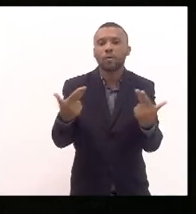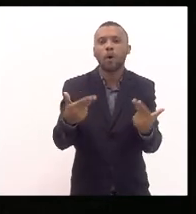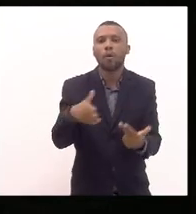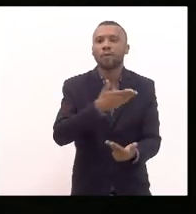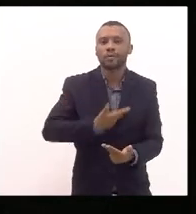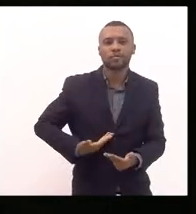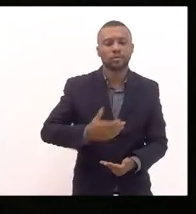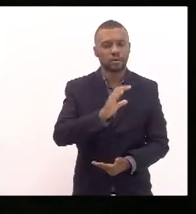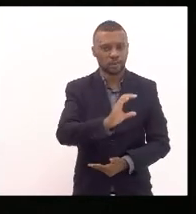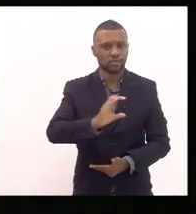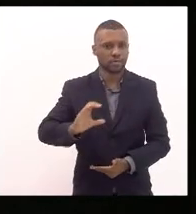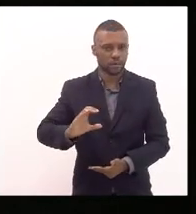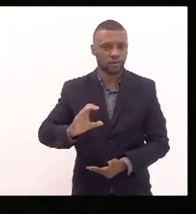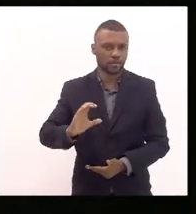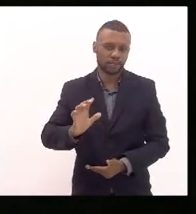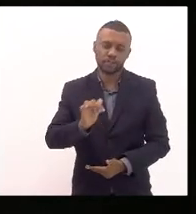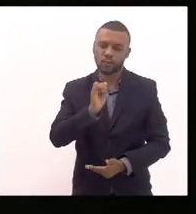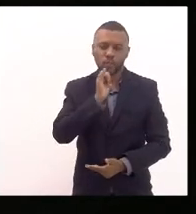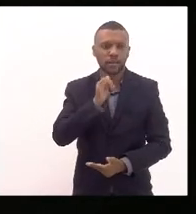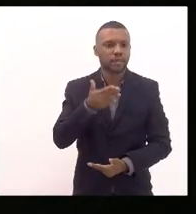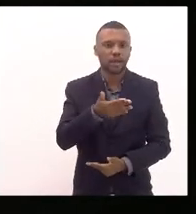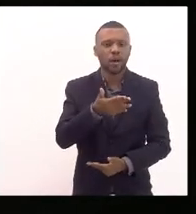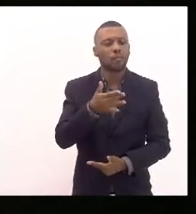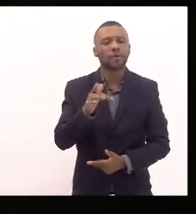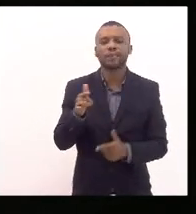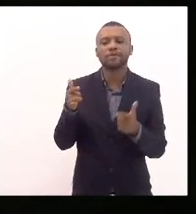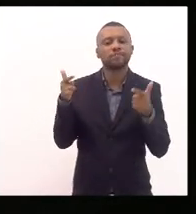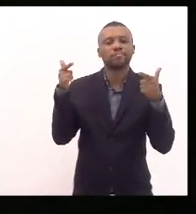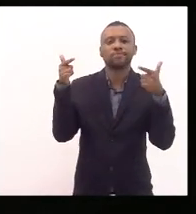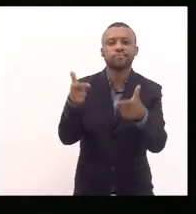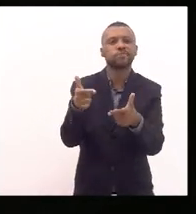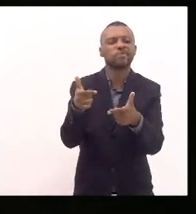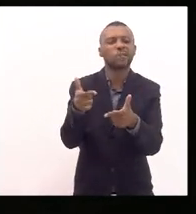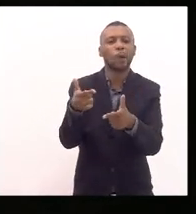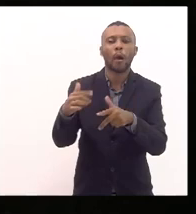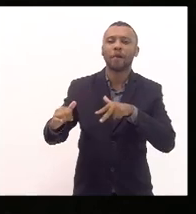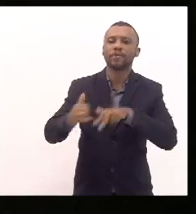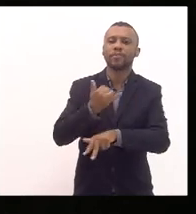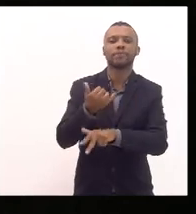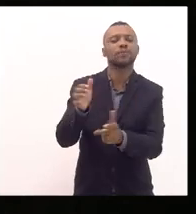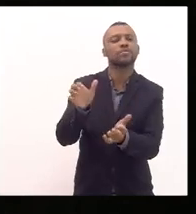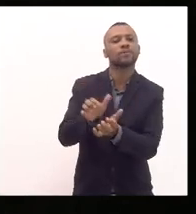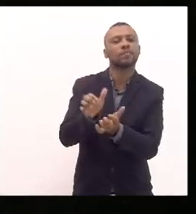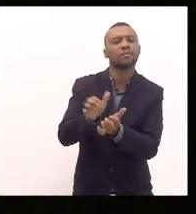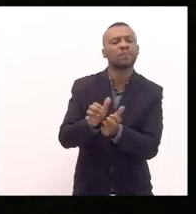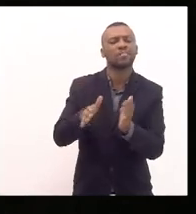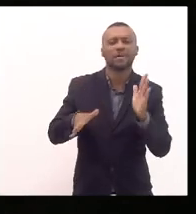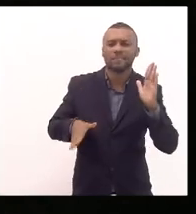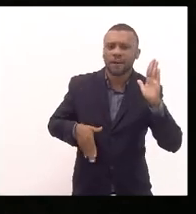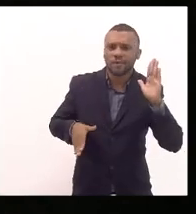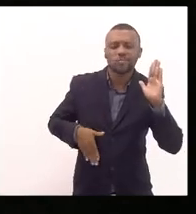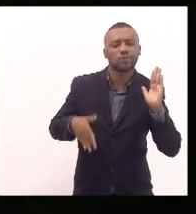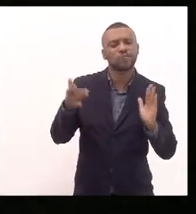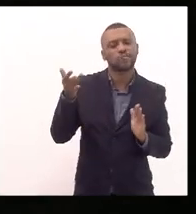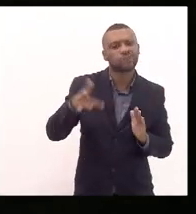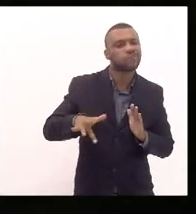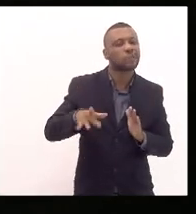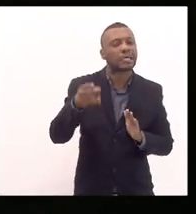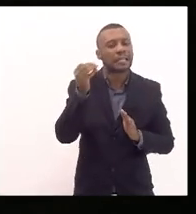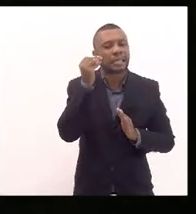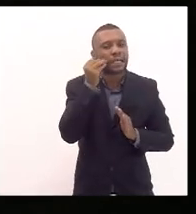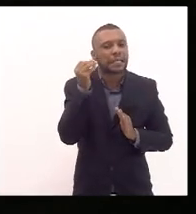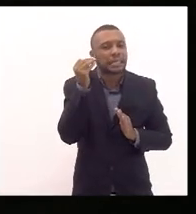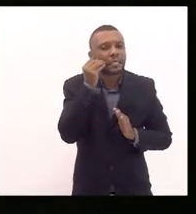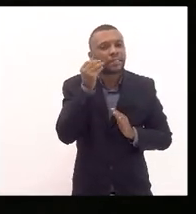Governador Cláudio Castro por exemplo que e as vítimas do jacarezinho de vagabundo né numa